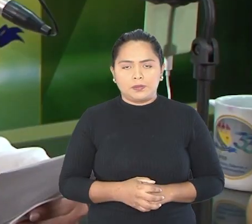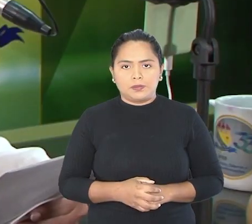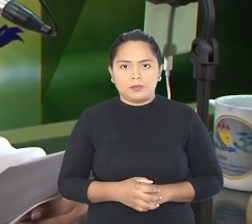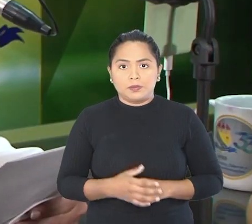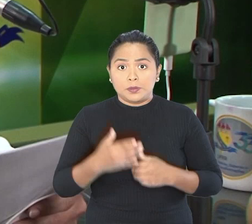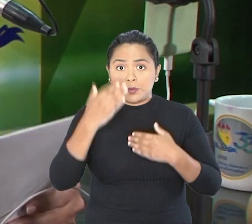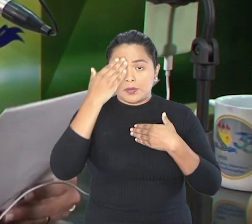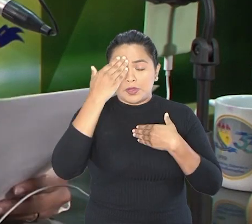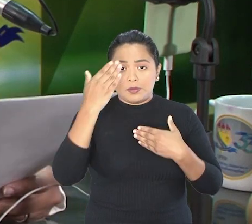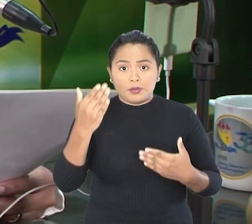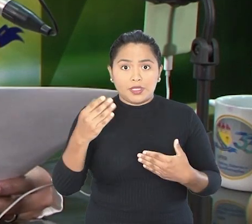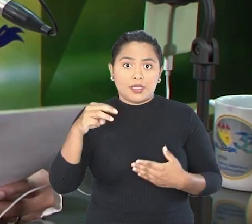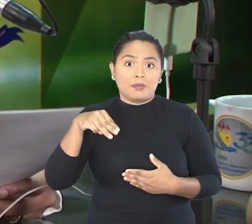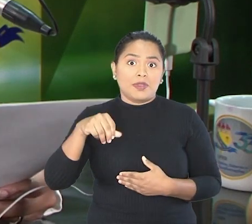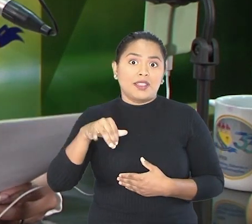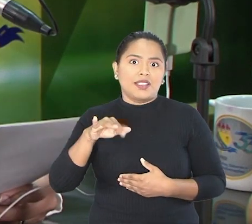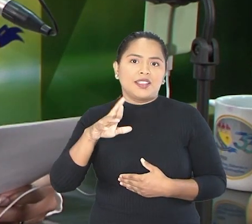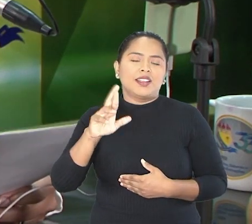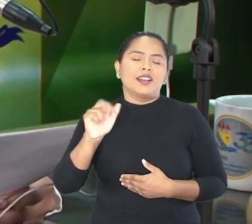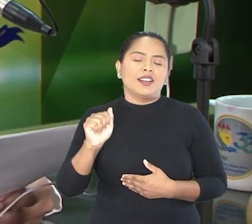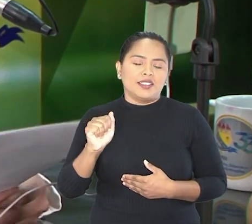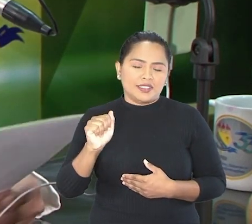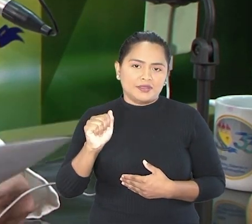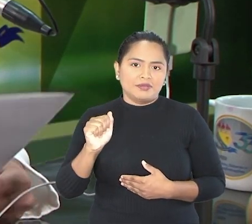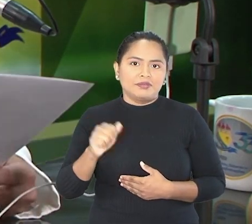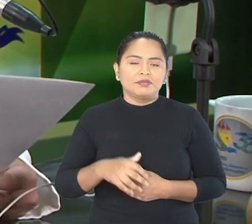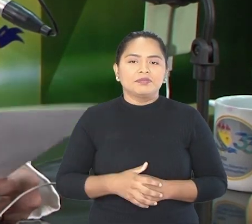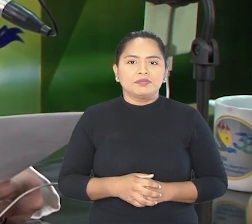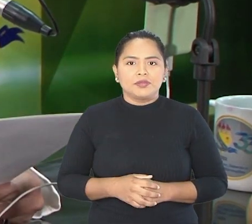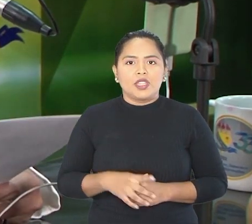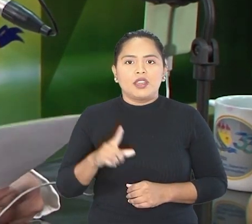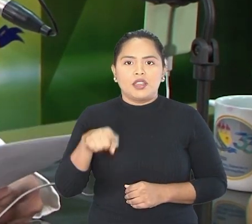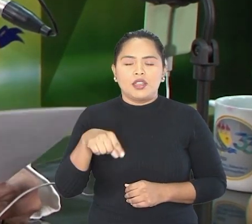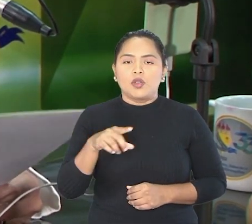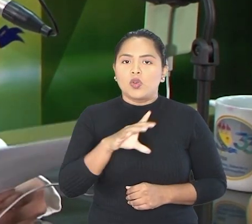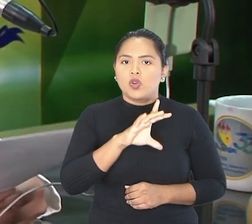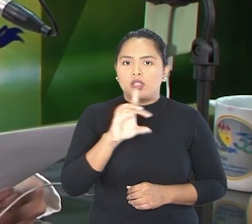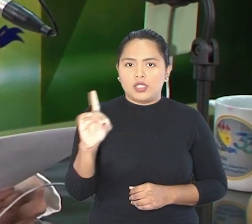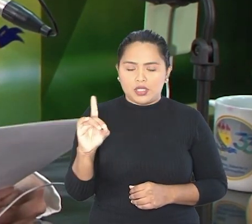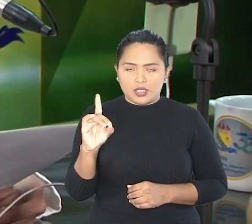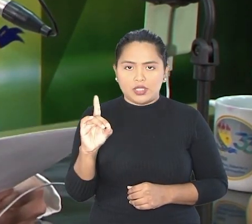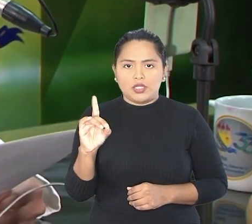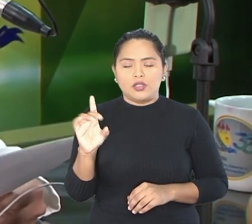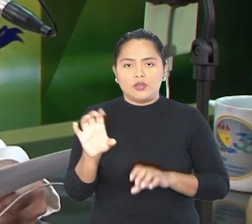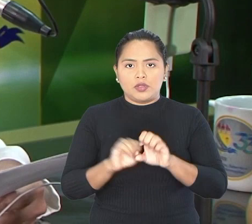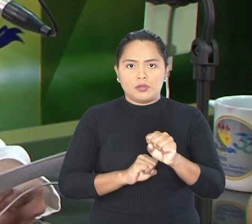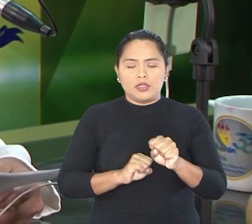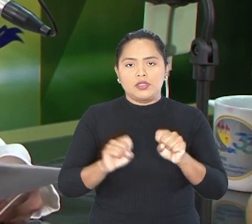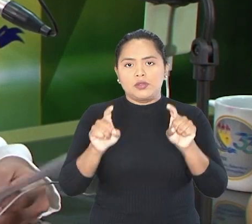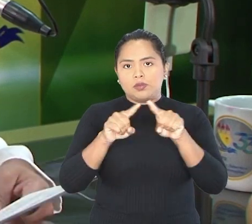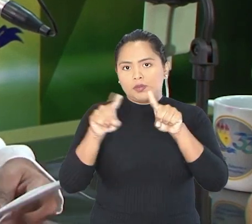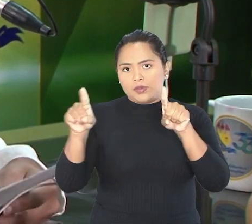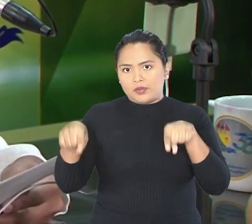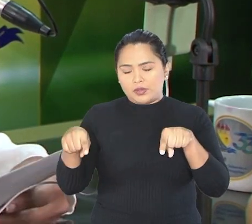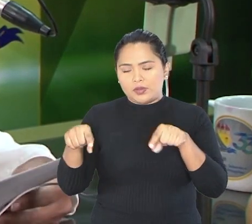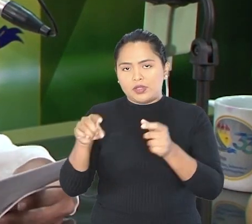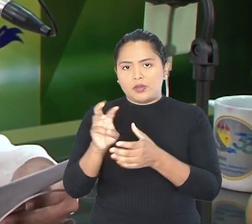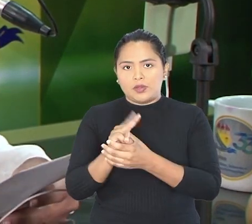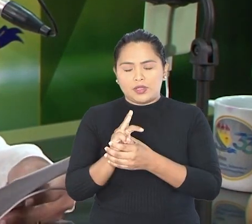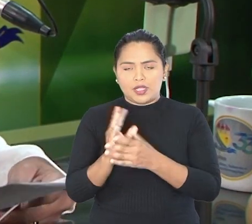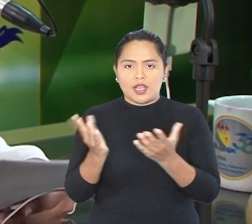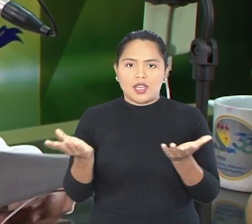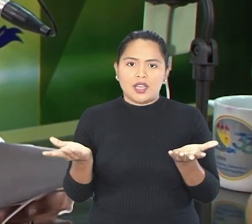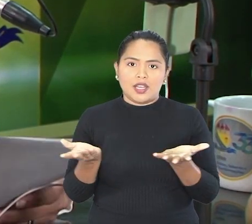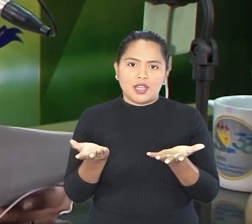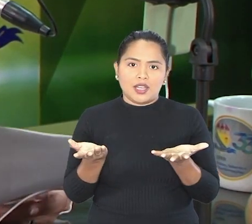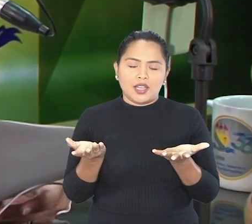Ok, obrigada, Mayara. Hoje conversamos com Mayara Nunes Cardoso, que é coordenadora de capacitação dos servidores da UFRR. O espaço está aberto